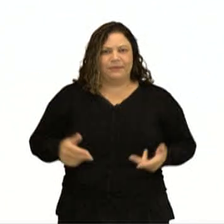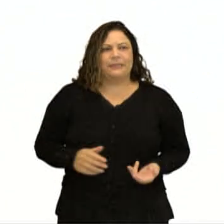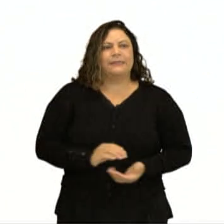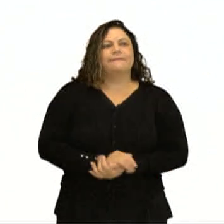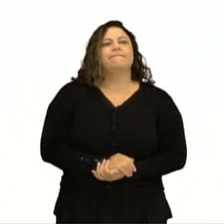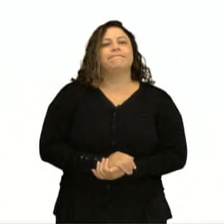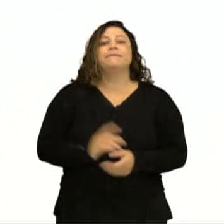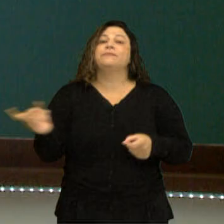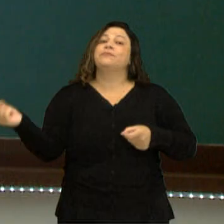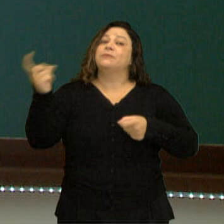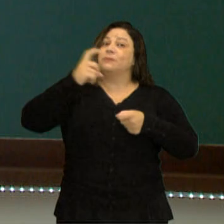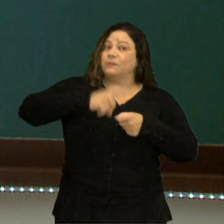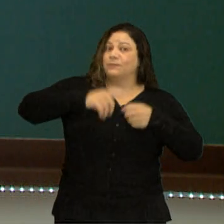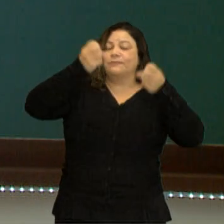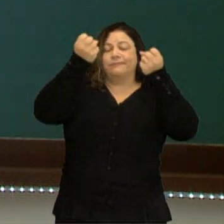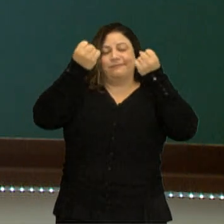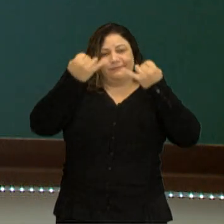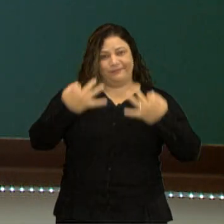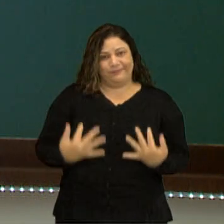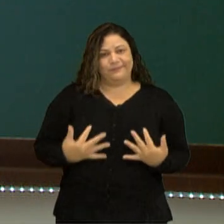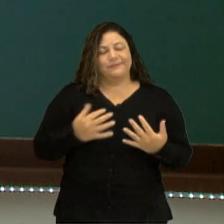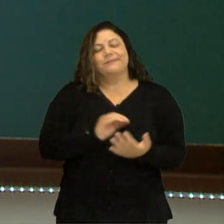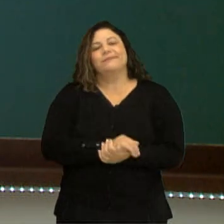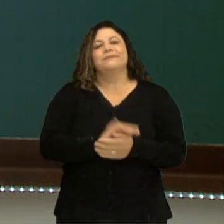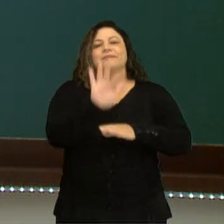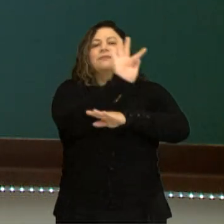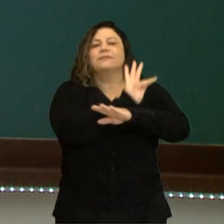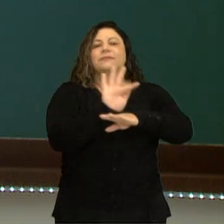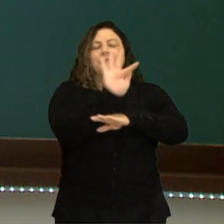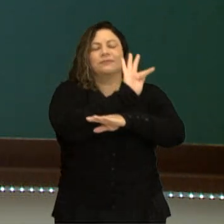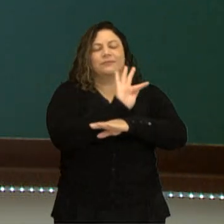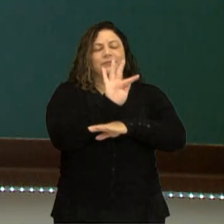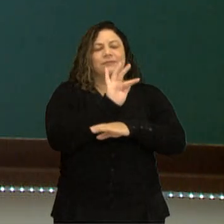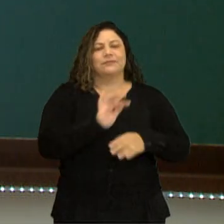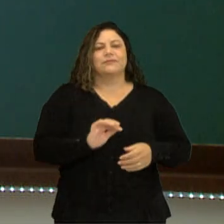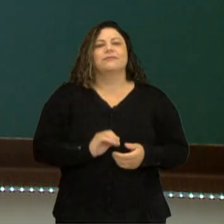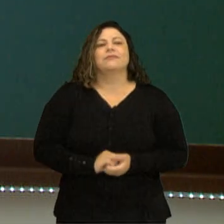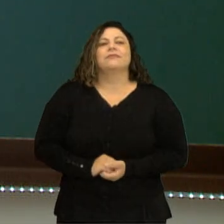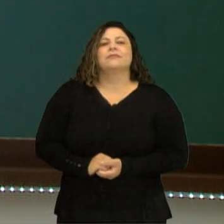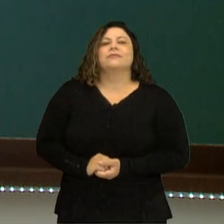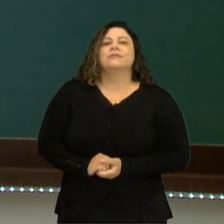Então, voltando a falar sobre a linguagem formal, em